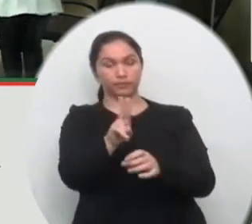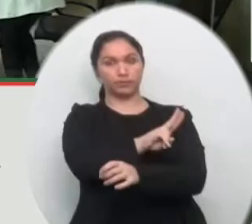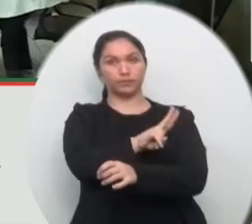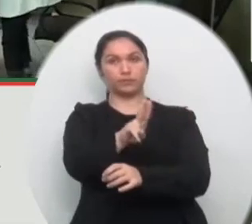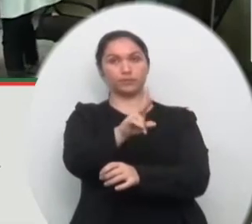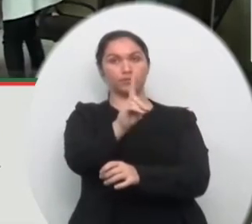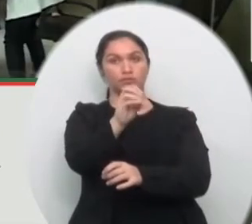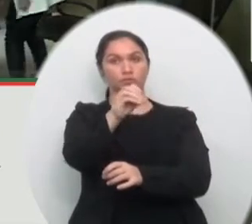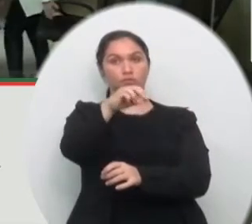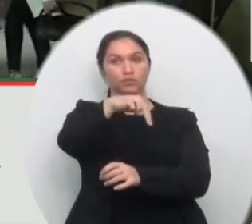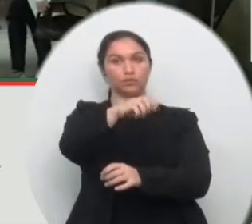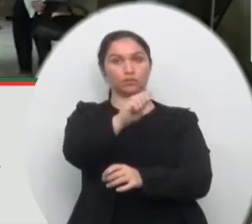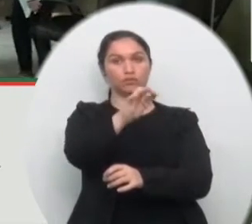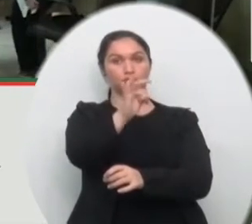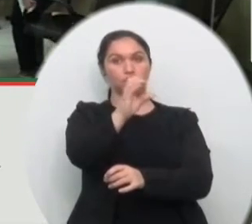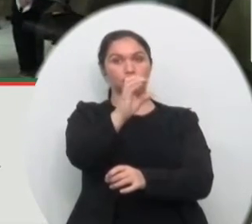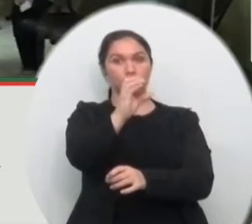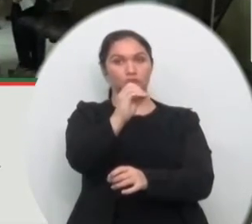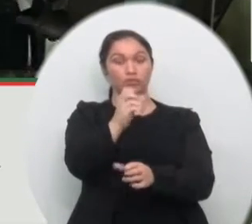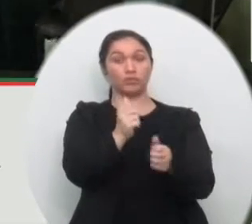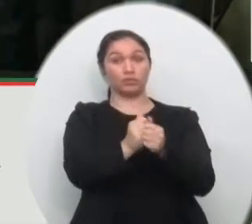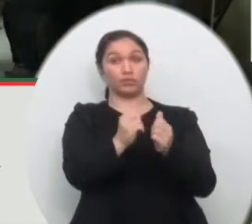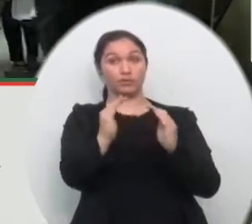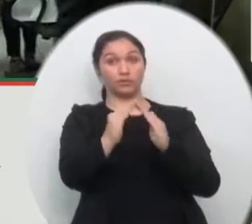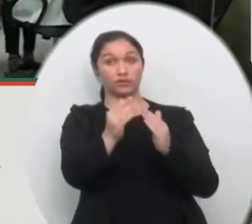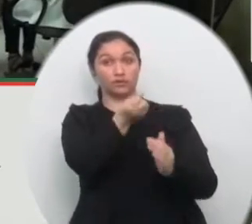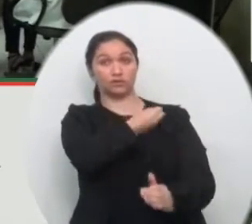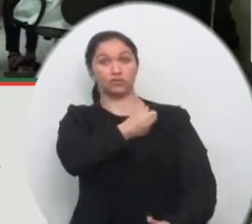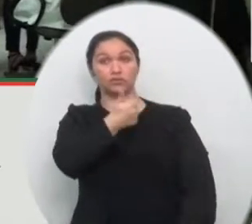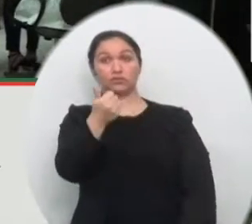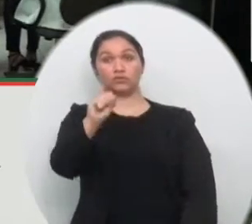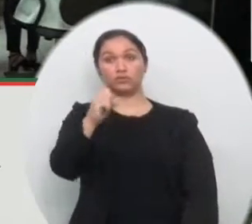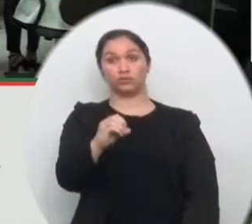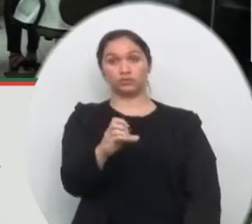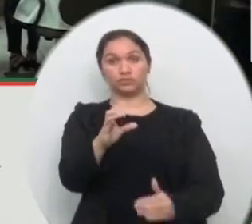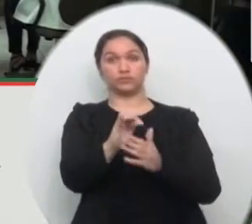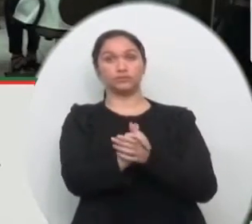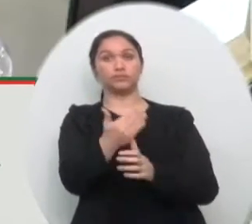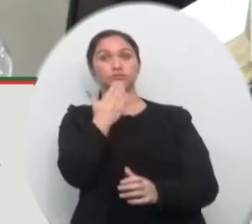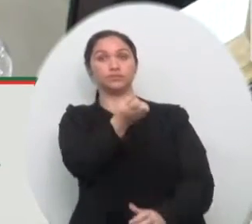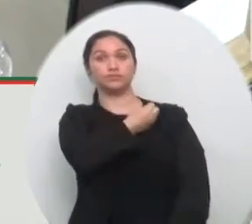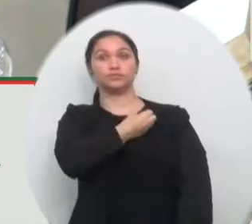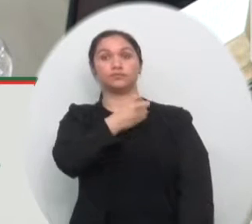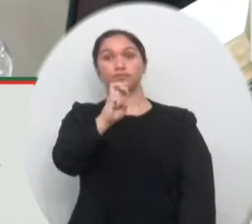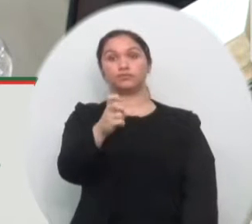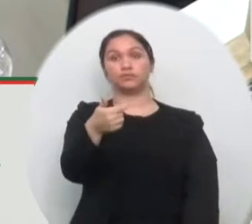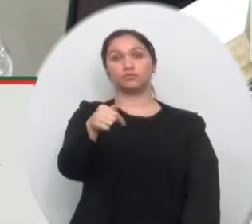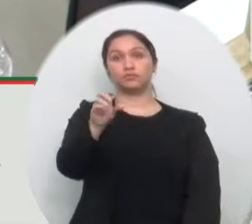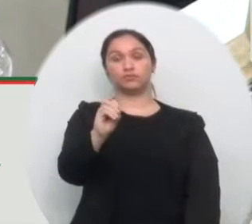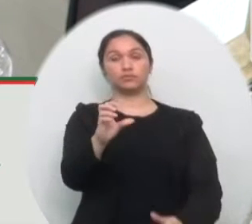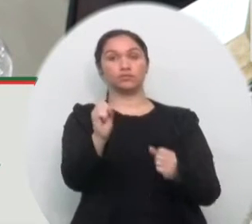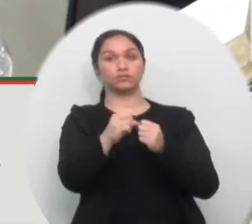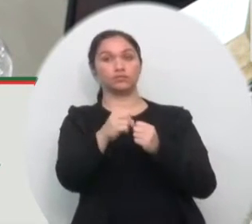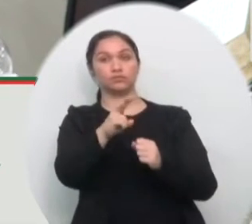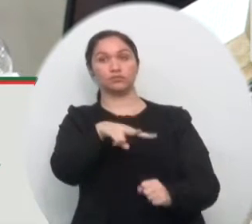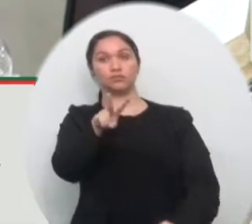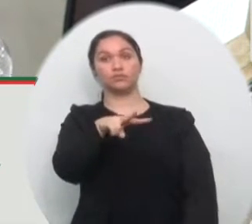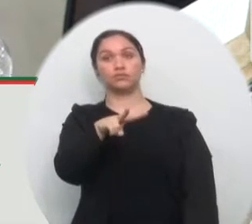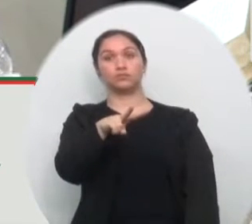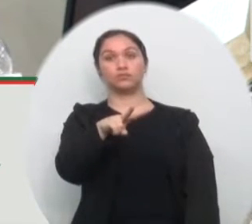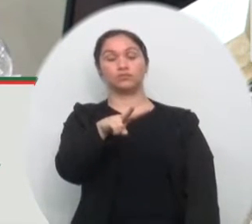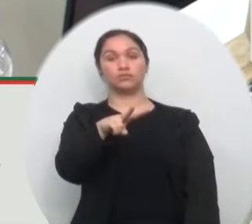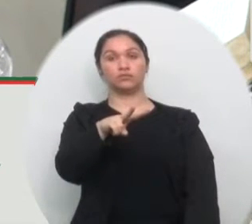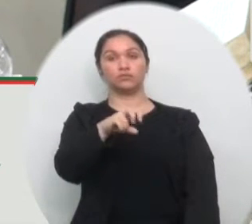rua Donato Nunes, de frente à casa 180, bairro Vila Manaus. Indicação número 570/18, autoria